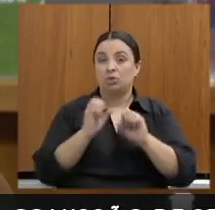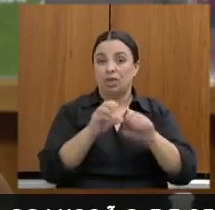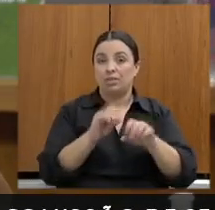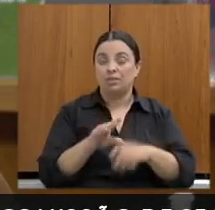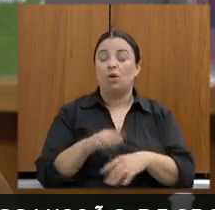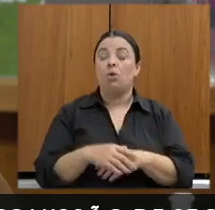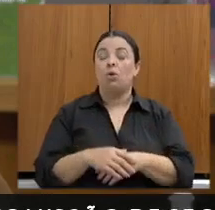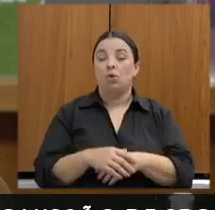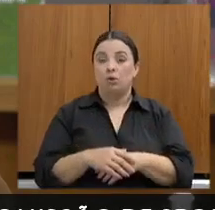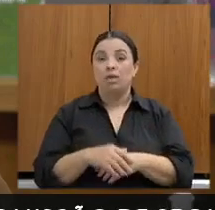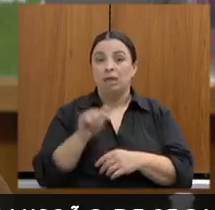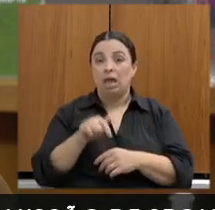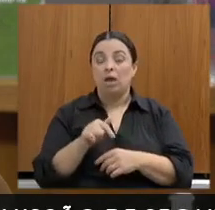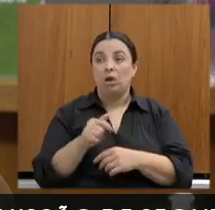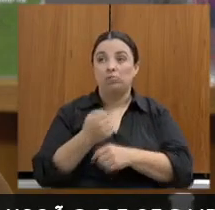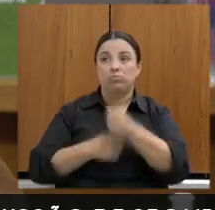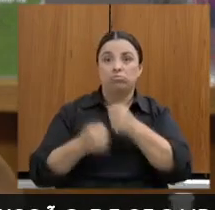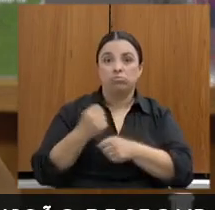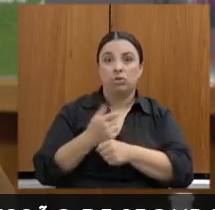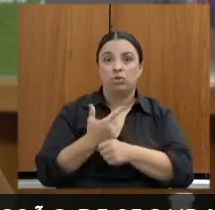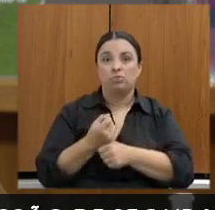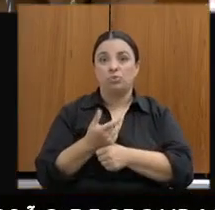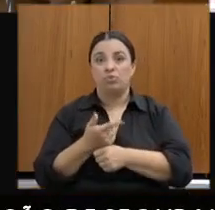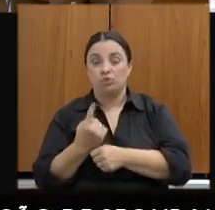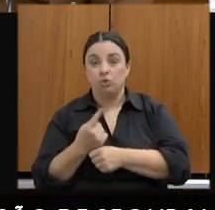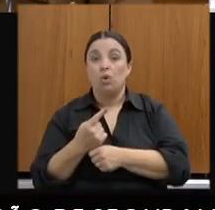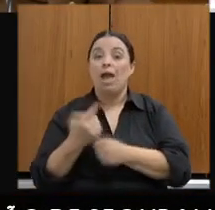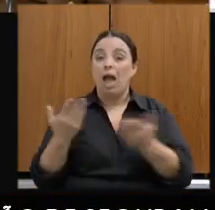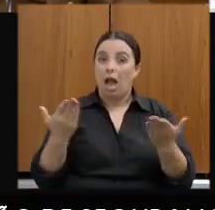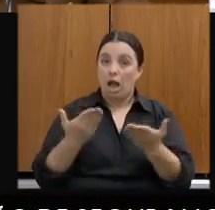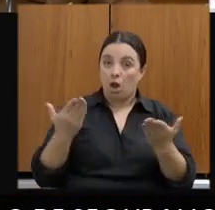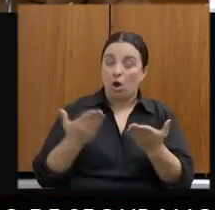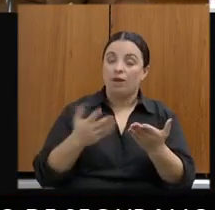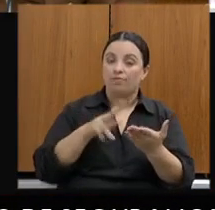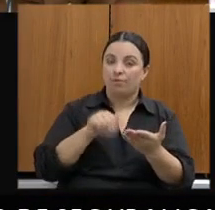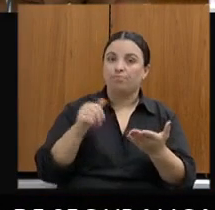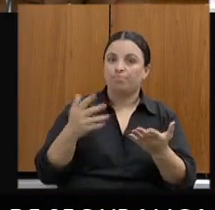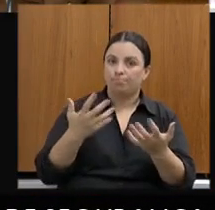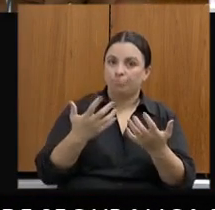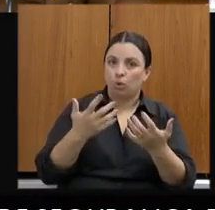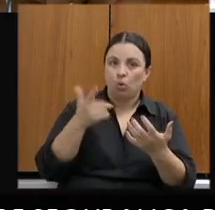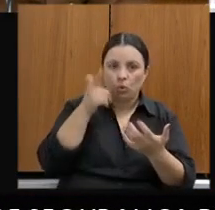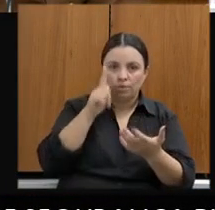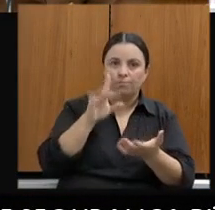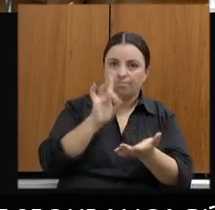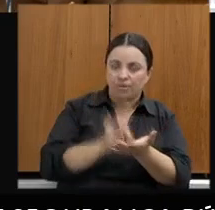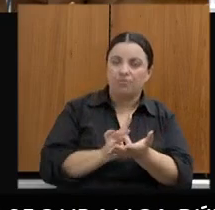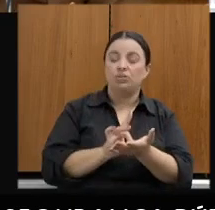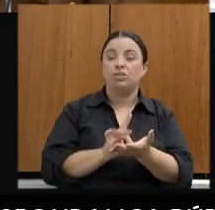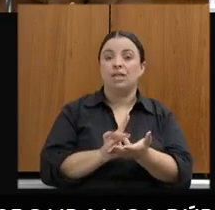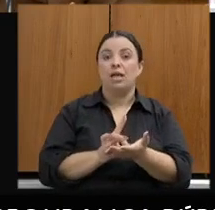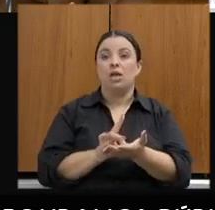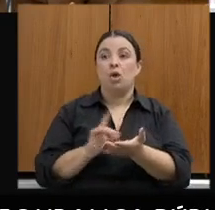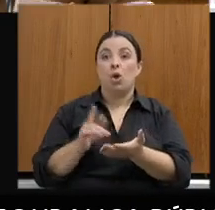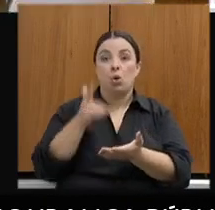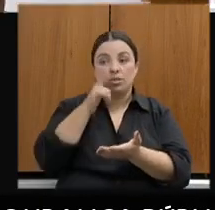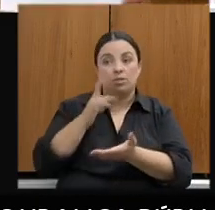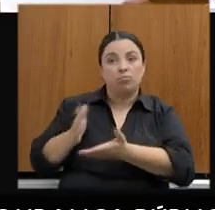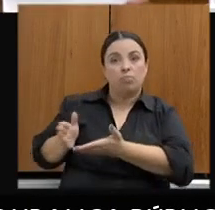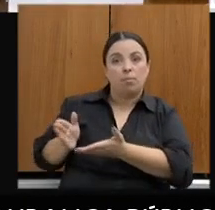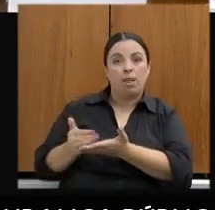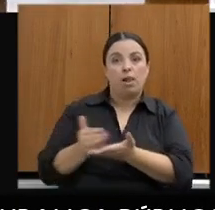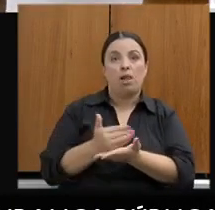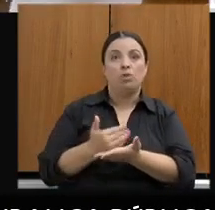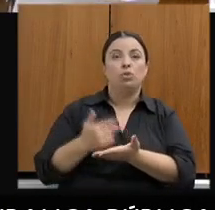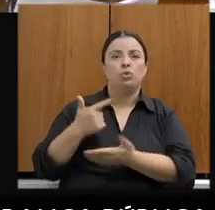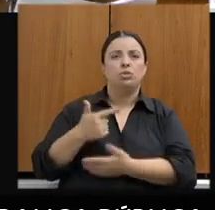nesse ano que nesse ano passado para gente executar até agora 220 milhões de reais captados e aí o copo foi